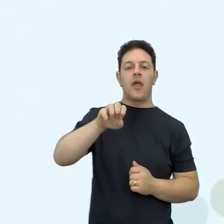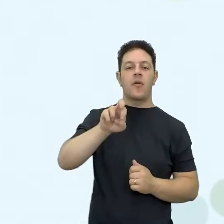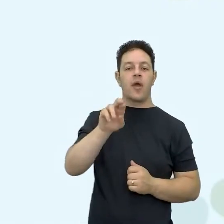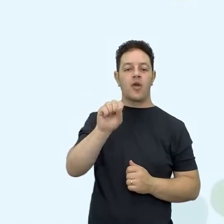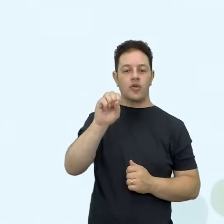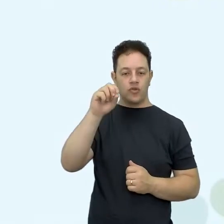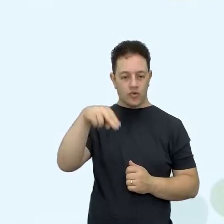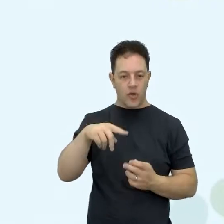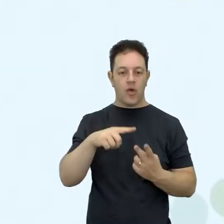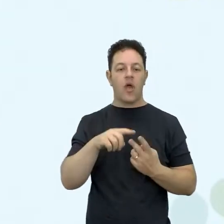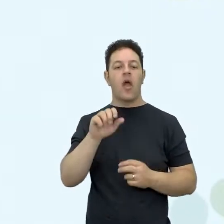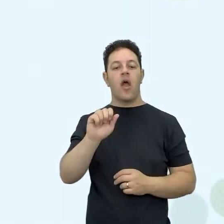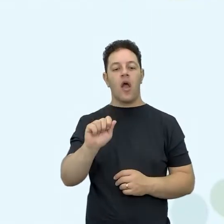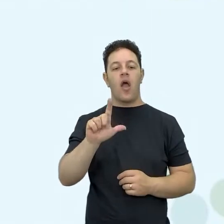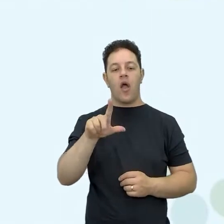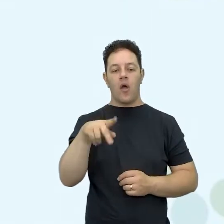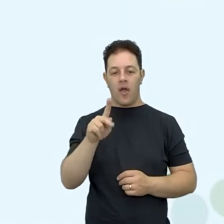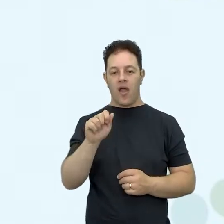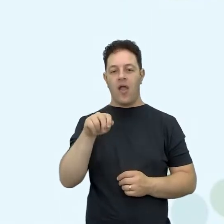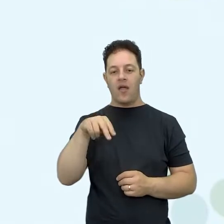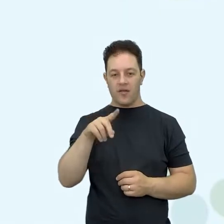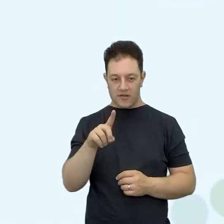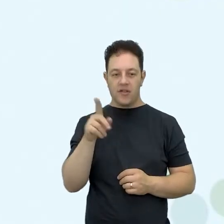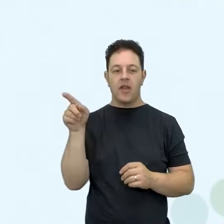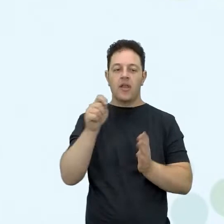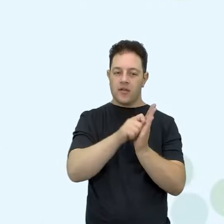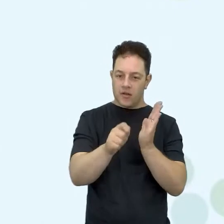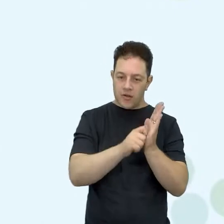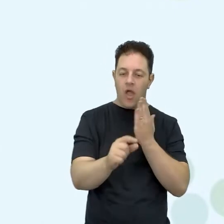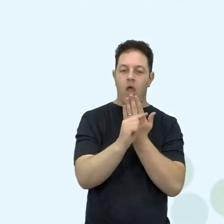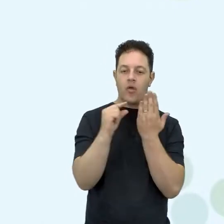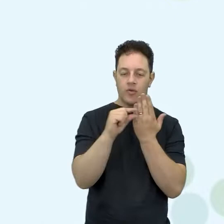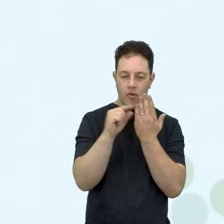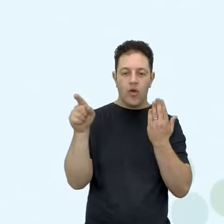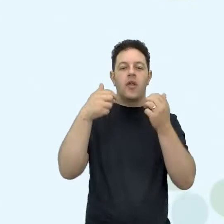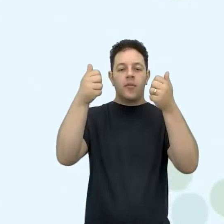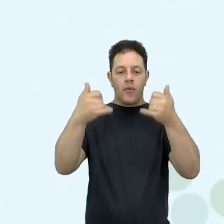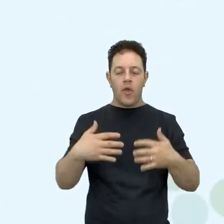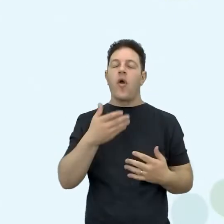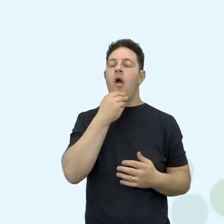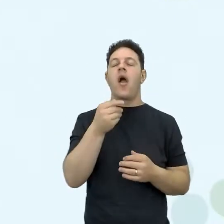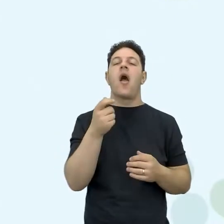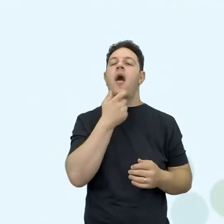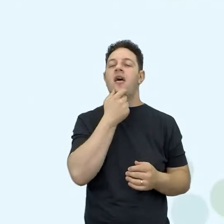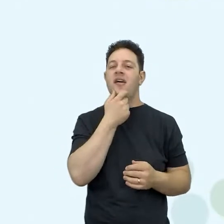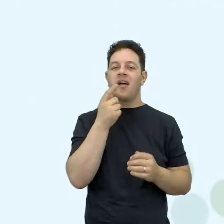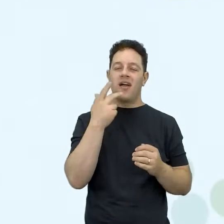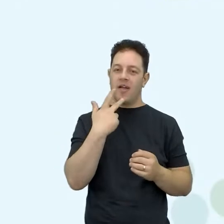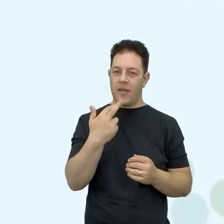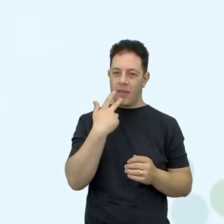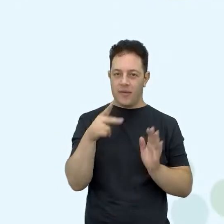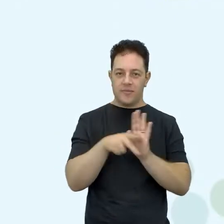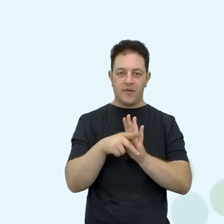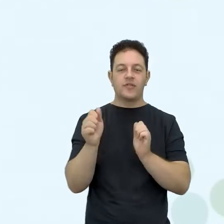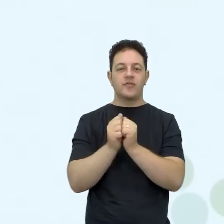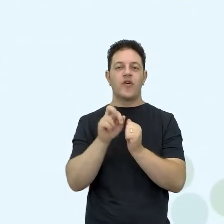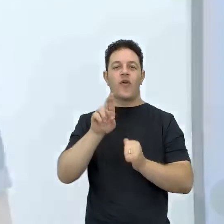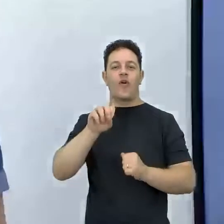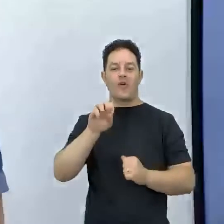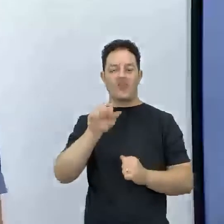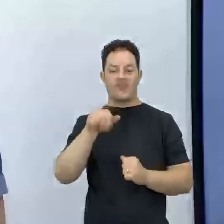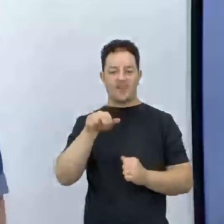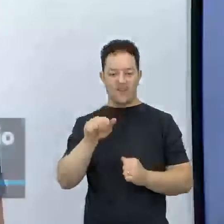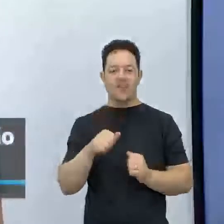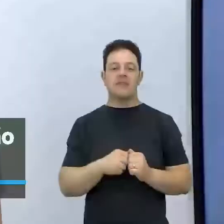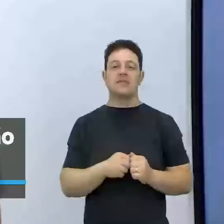Alcalde, escritor, ator, poeta e slammer, em sua participação em uma aula de inglês com a professora Rosana Francisco. E também